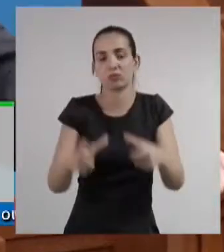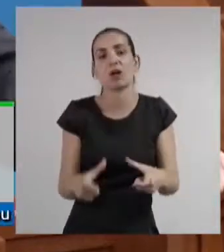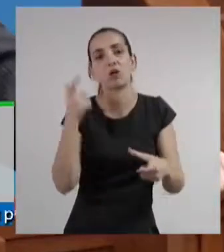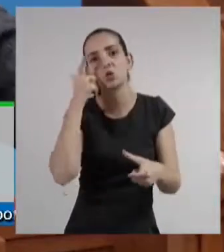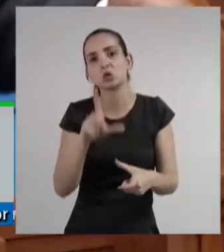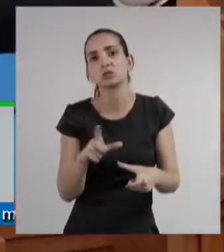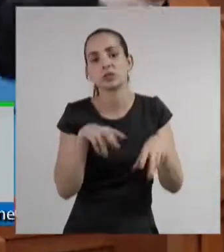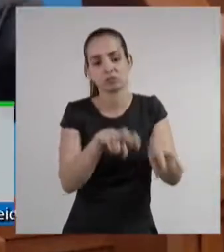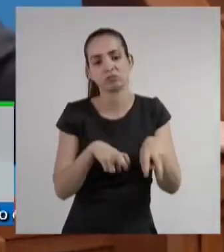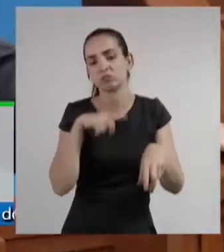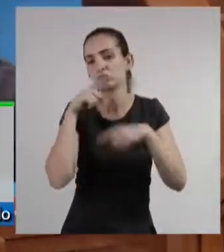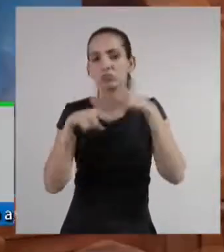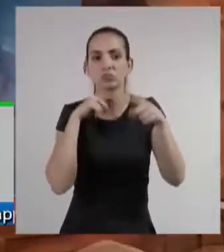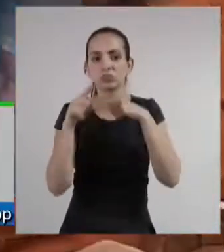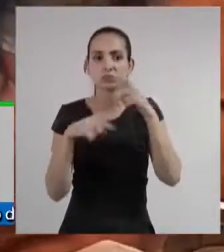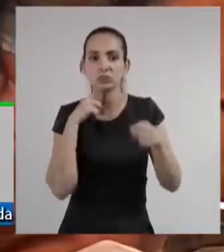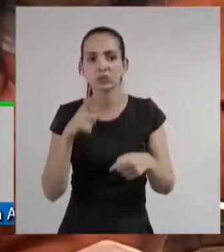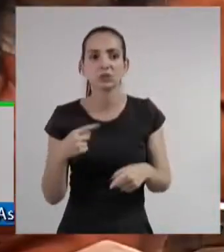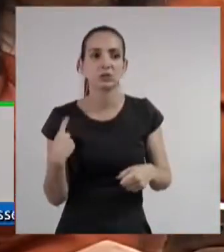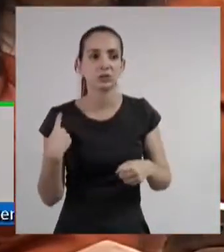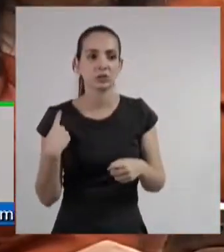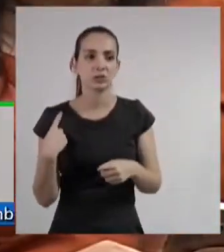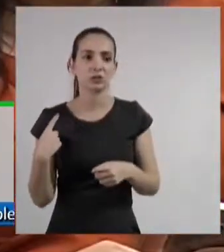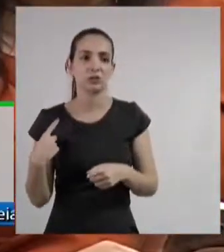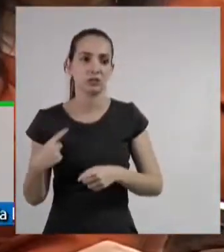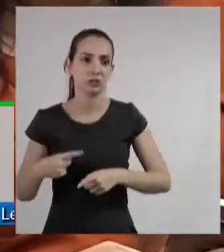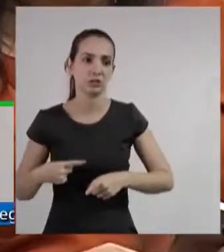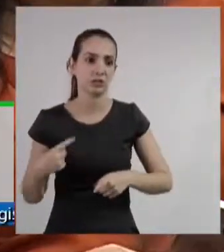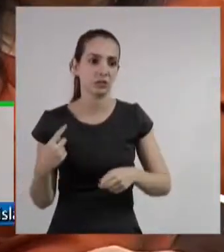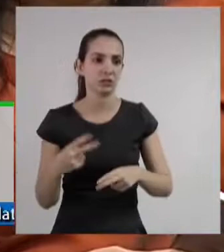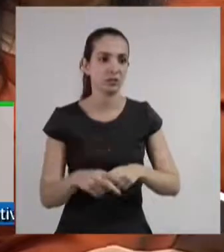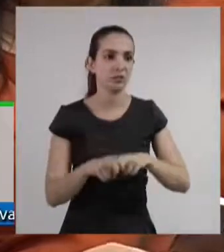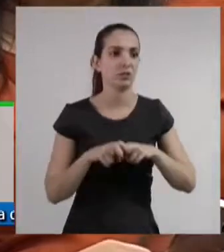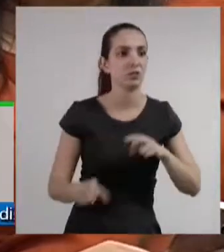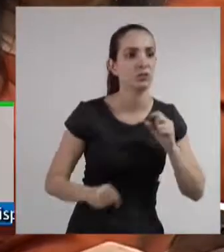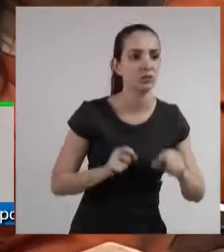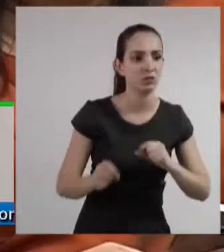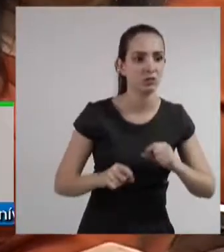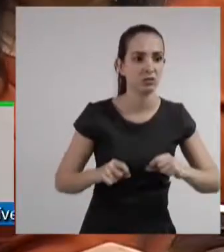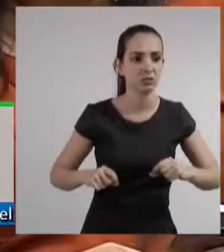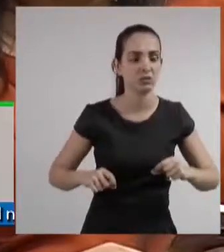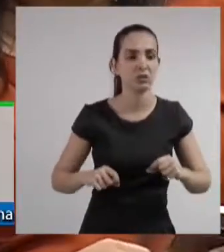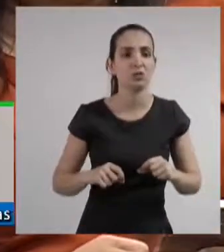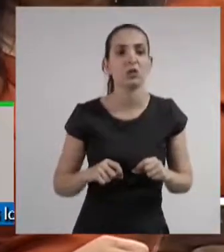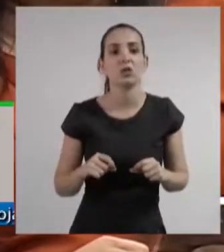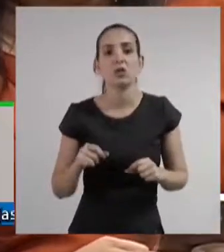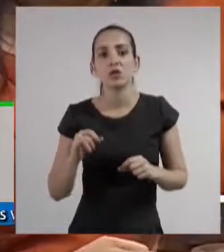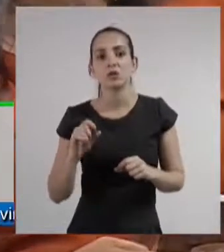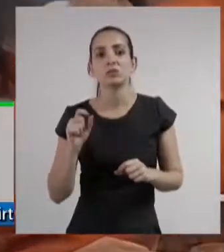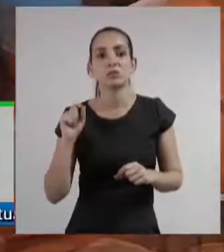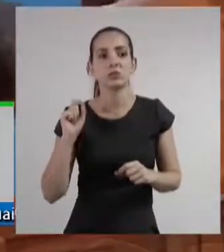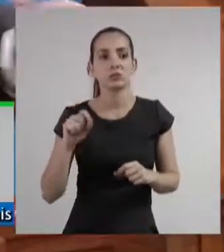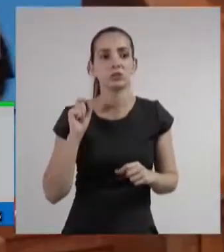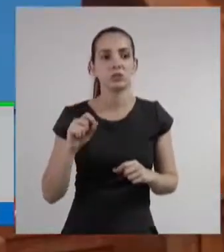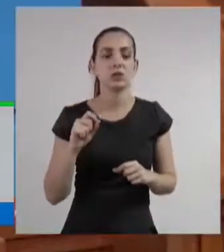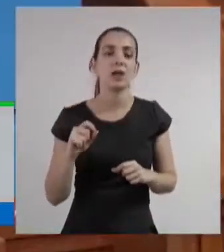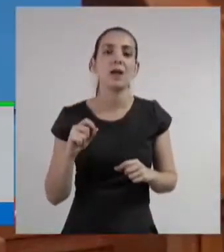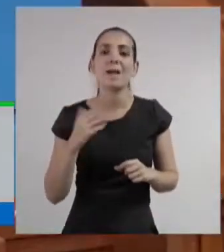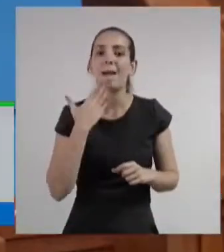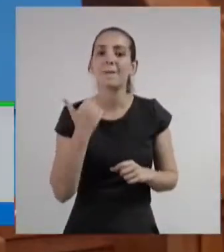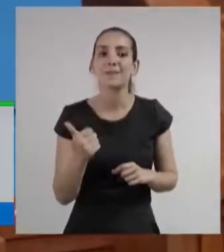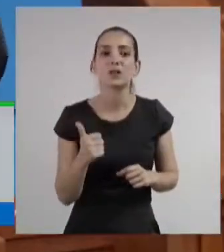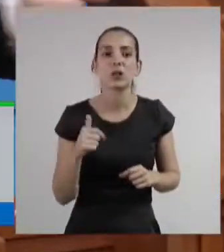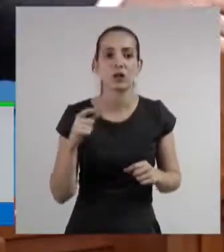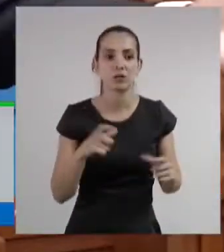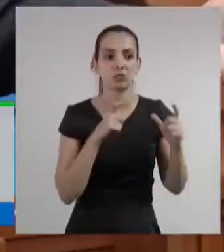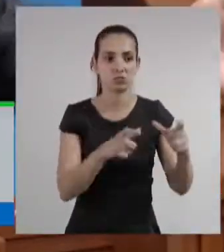outros rios, às vezes não dá 1.000 metros, você pega 150 de um lado, 150 do outro, é 300, sobrou 500, então é melhor pegar a terra de